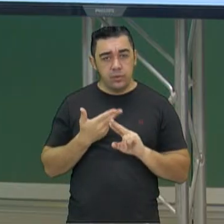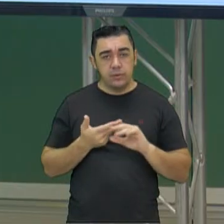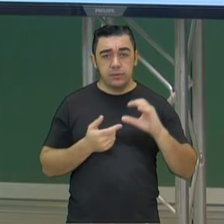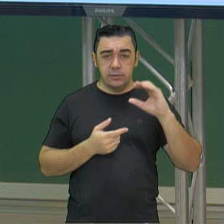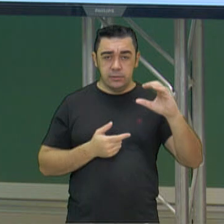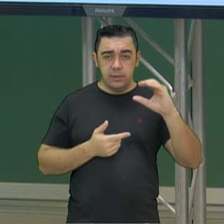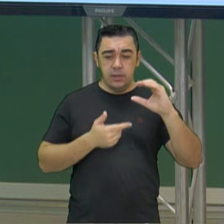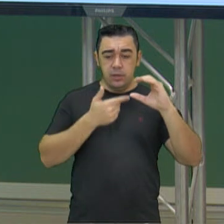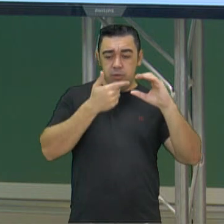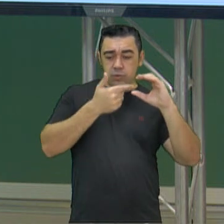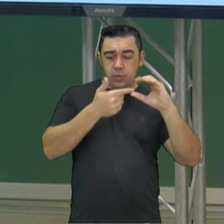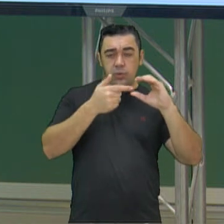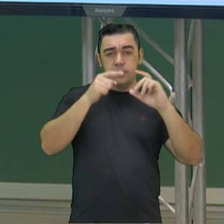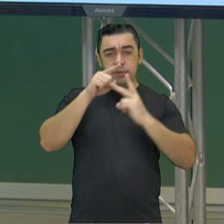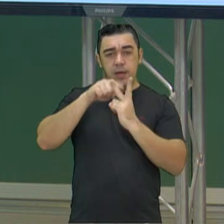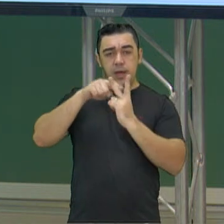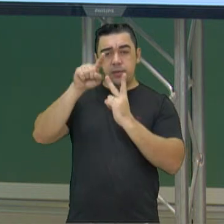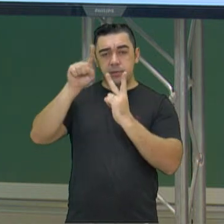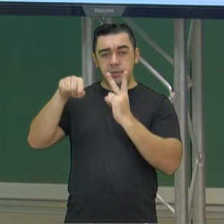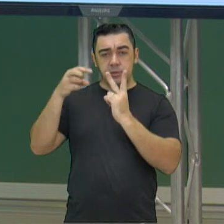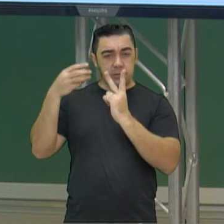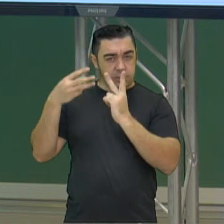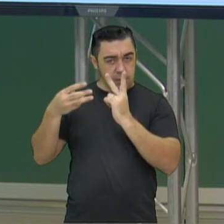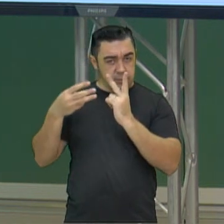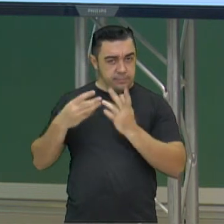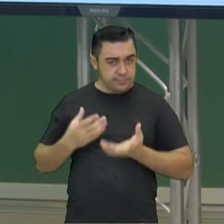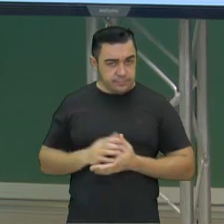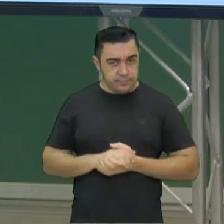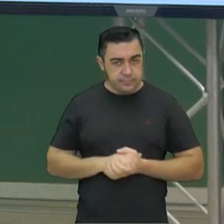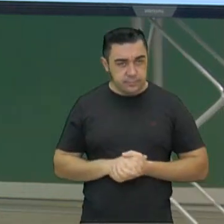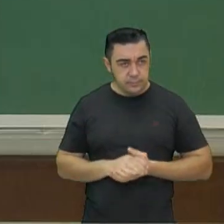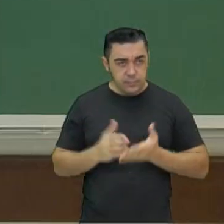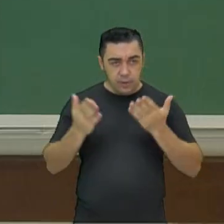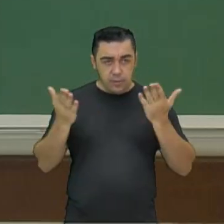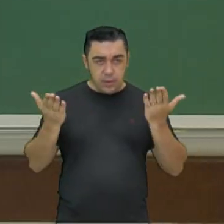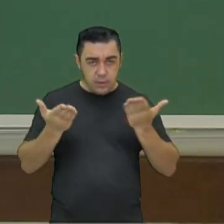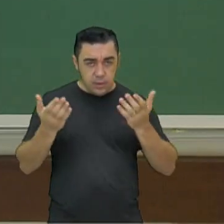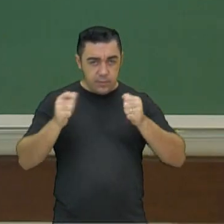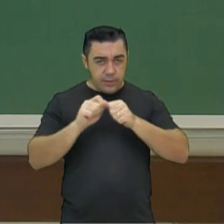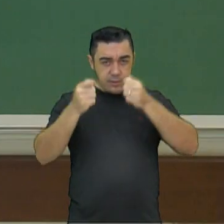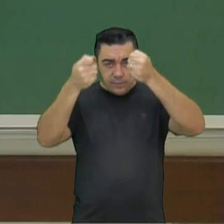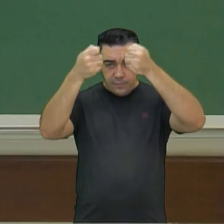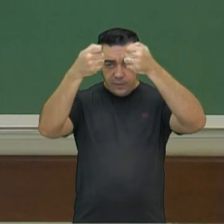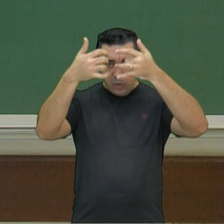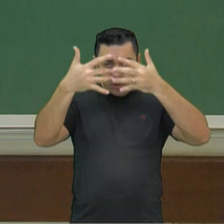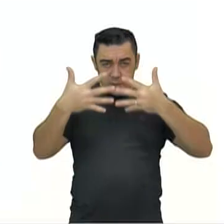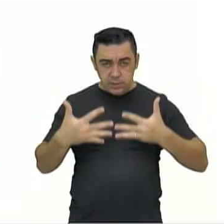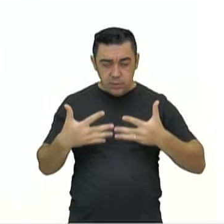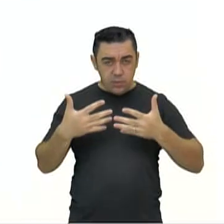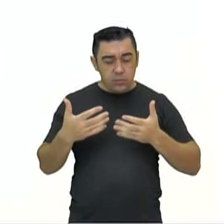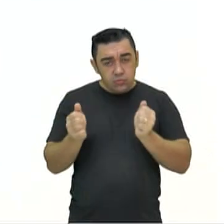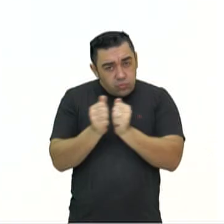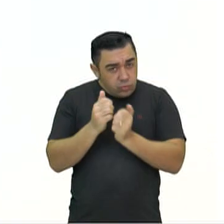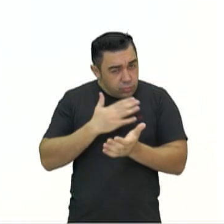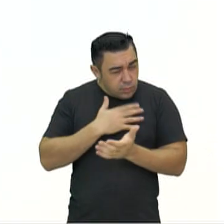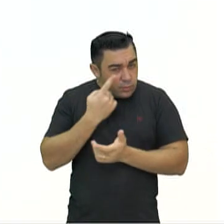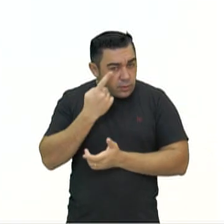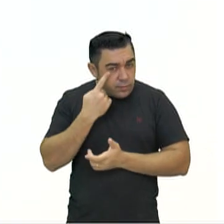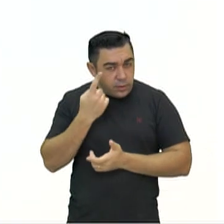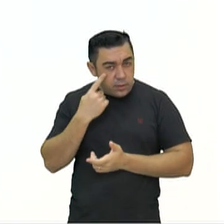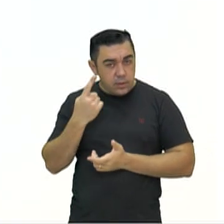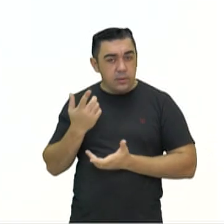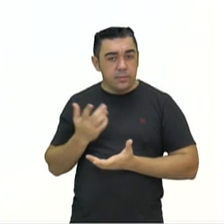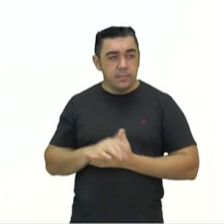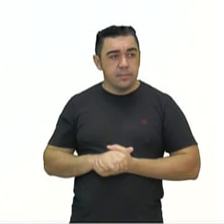fatorar esse 12 para tentar escrever da forma reduzida. Então vamos fazer junto comigo aqui no quadro, porque